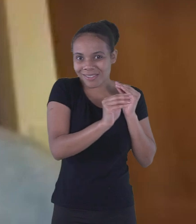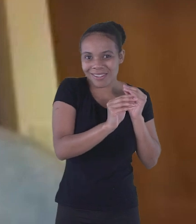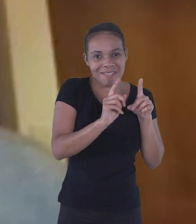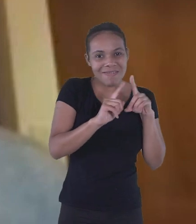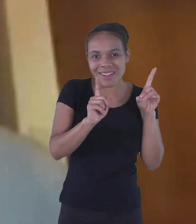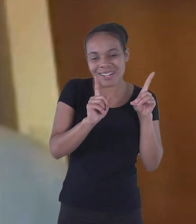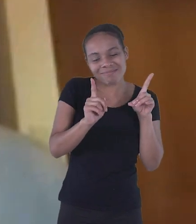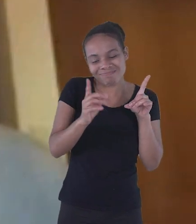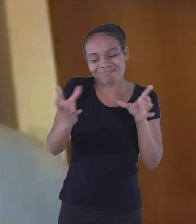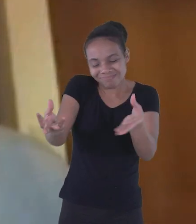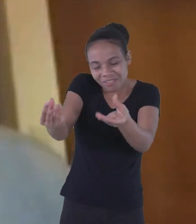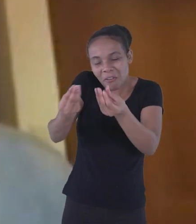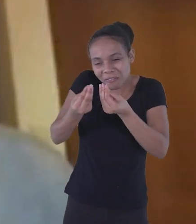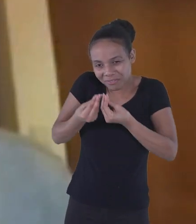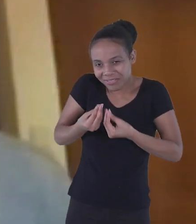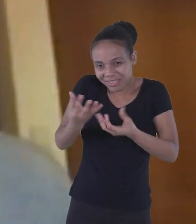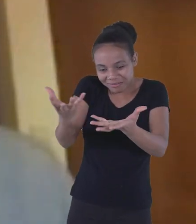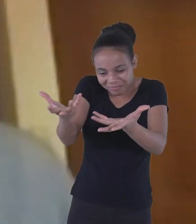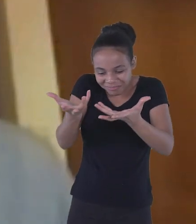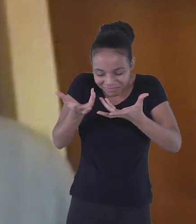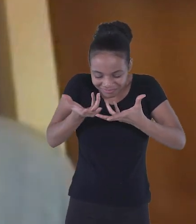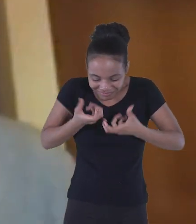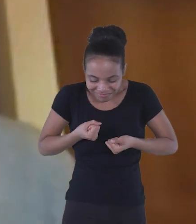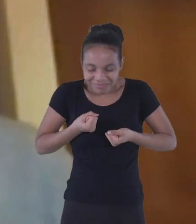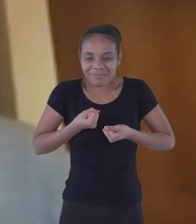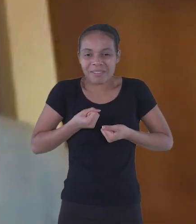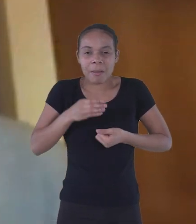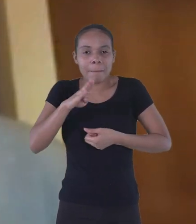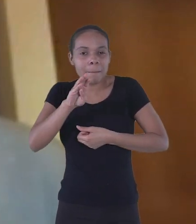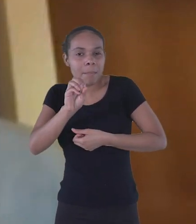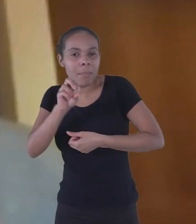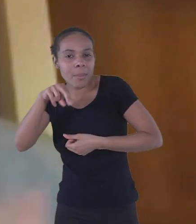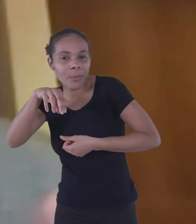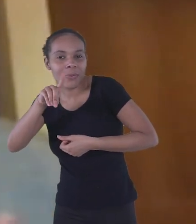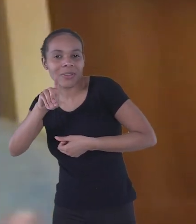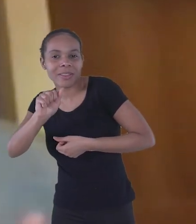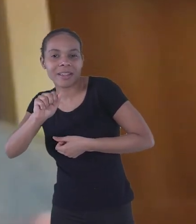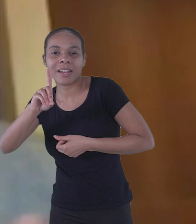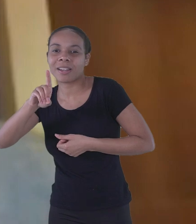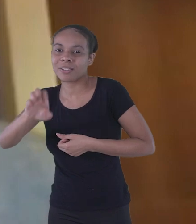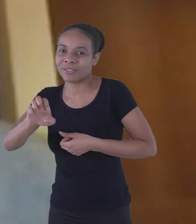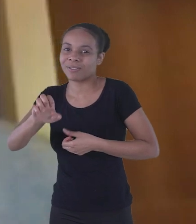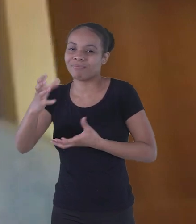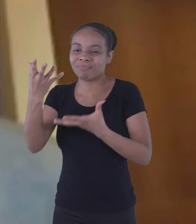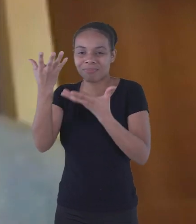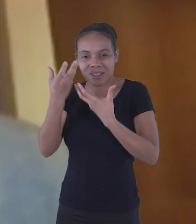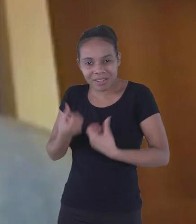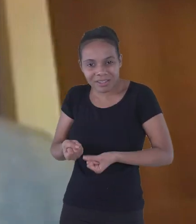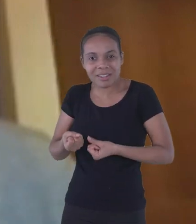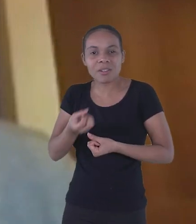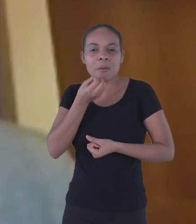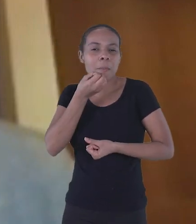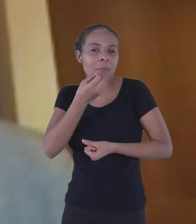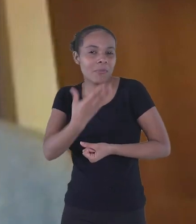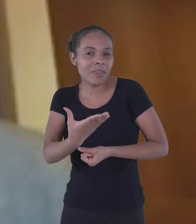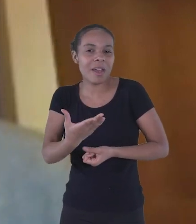participação na vida política do país, que é uma coisa que eu tenho muito pouco e tenho na minha maneira cultural,